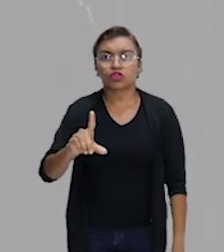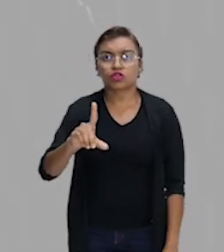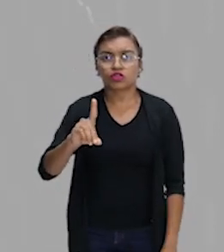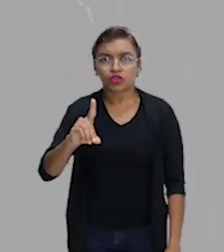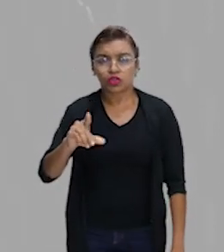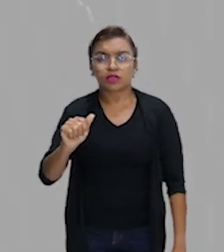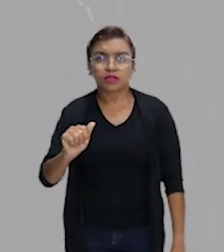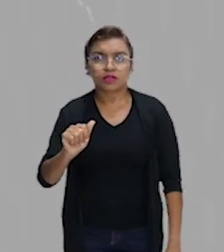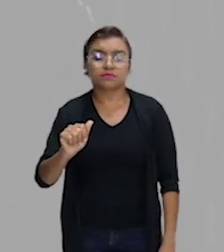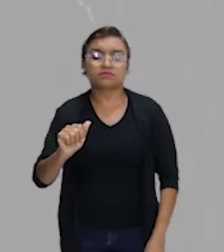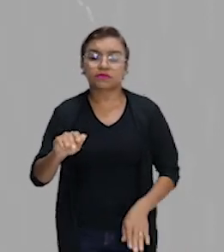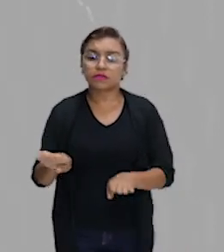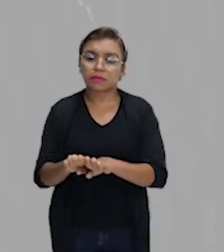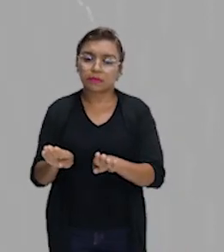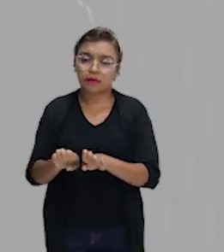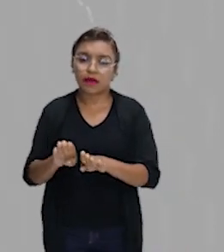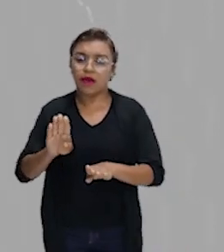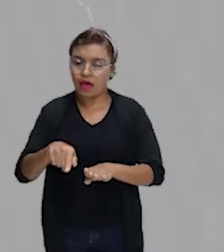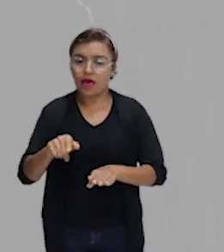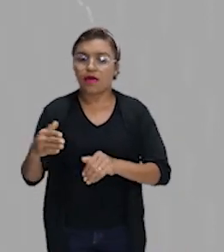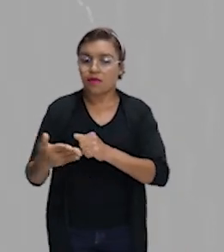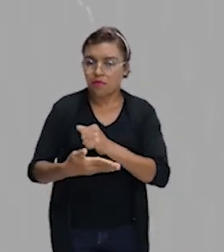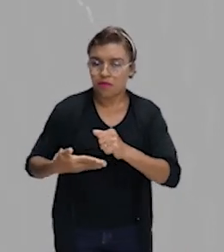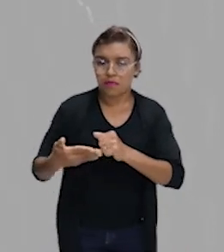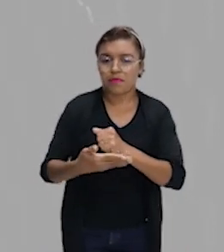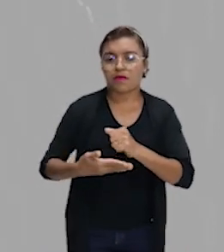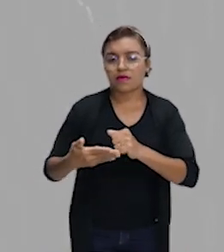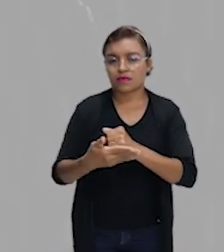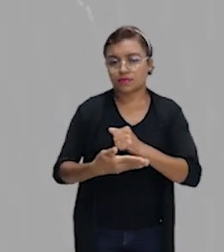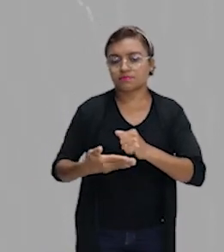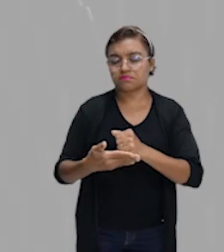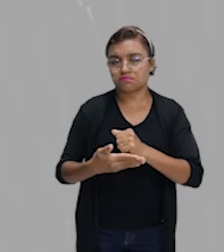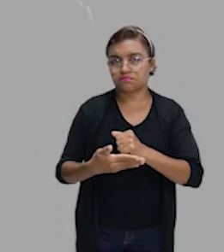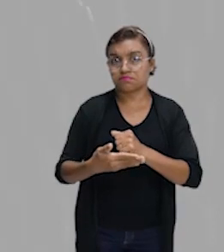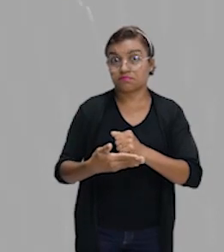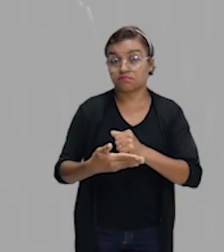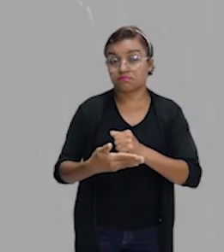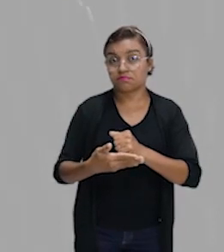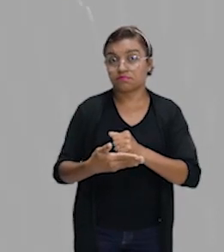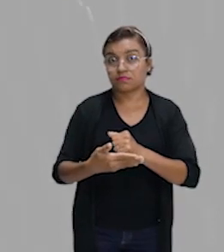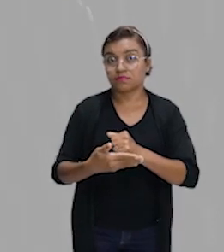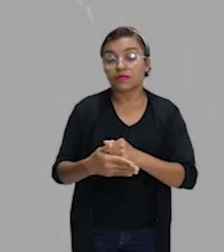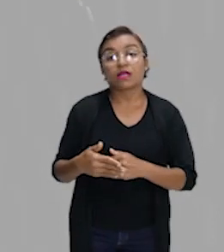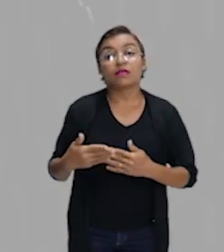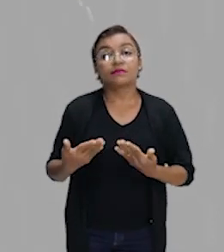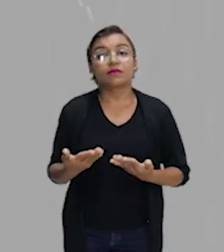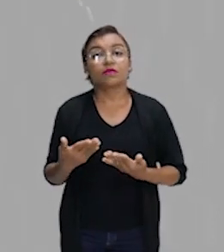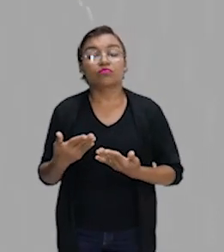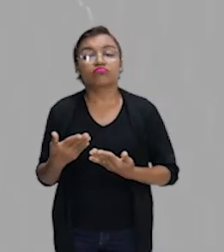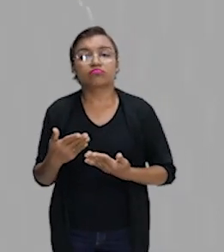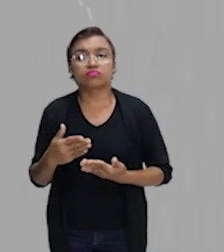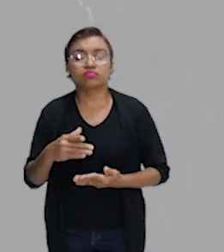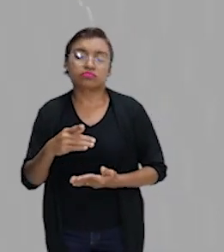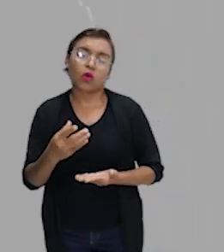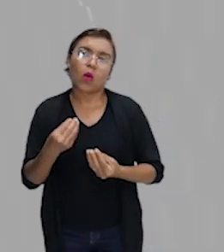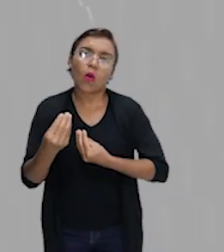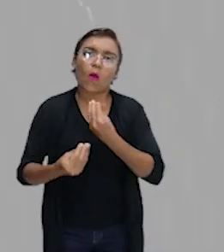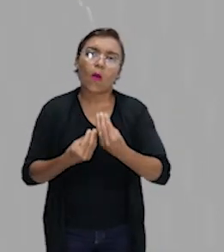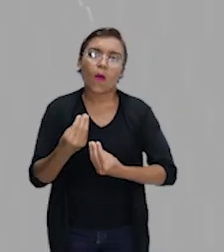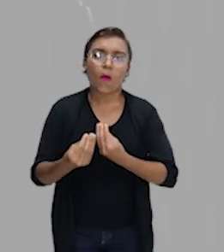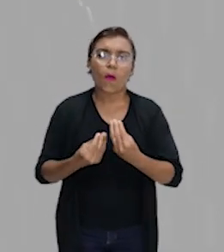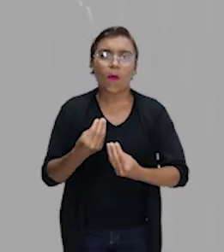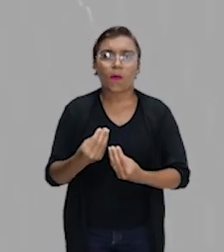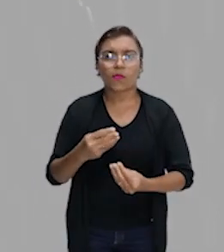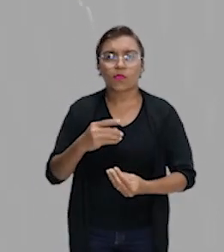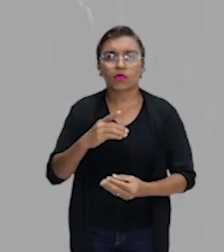cáustica é uma base, né? É o hidróxido de sódio. E para chegarmos a essa soda cáustica, uma